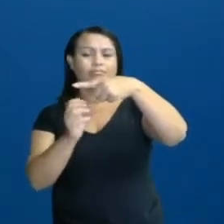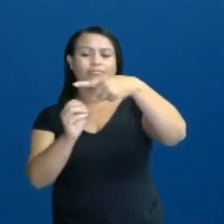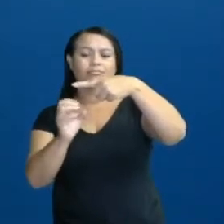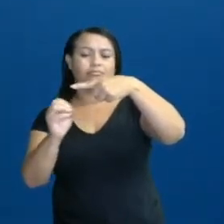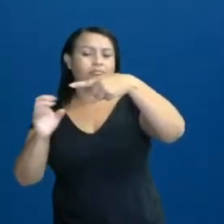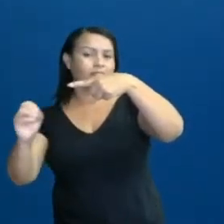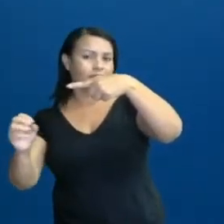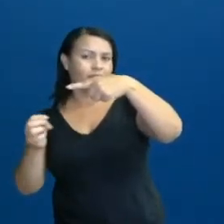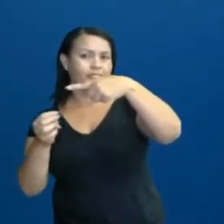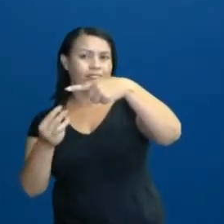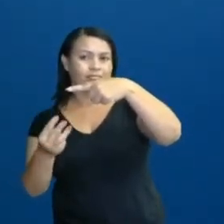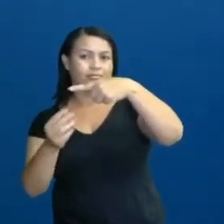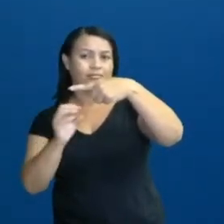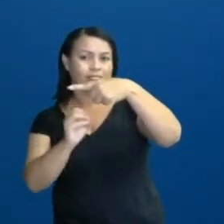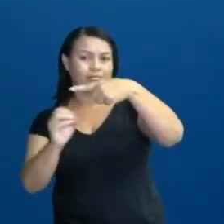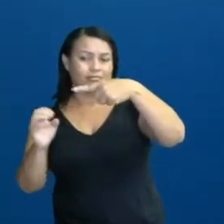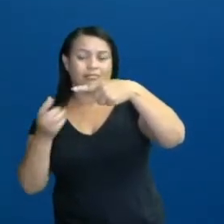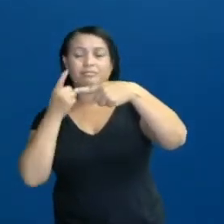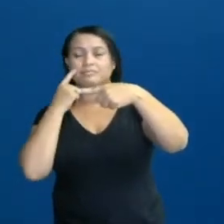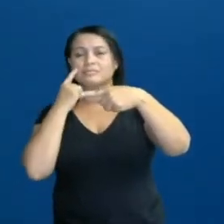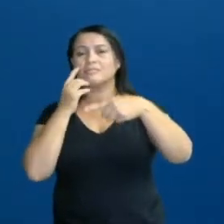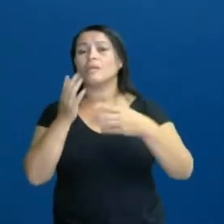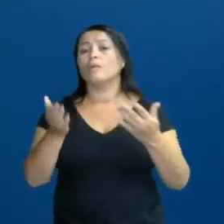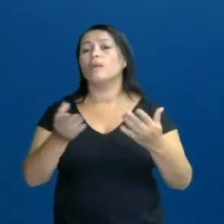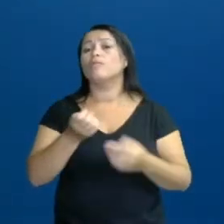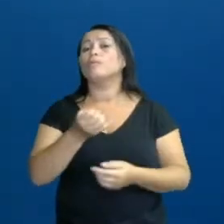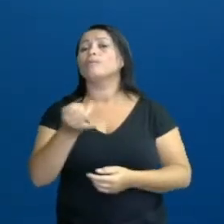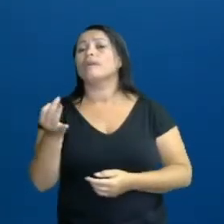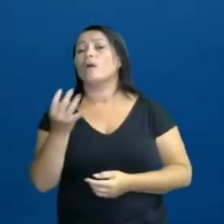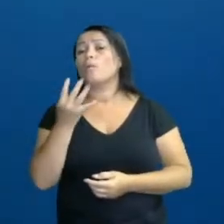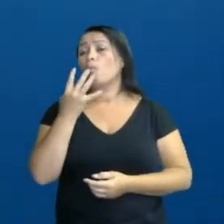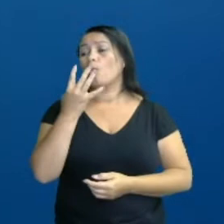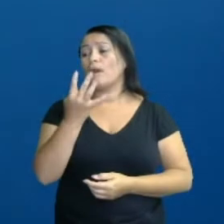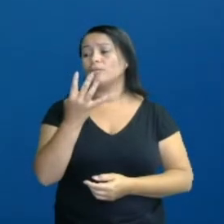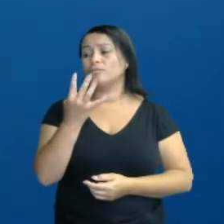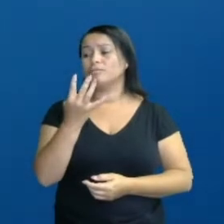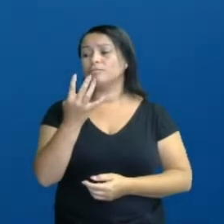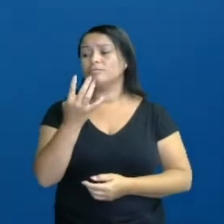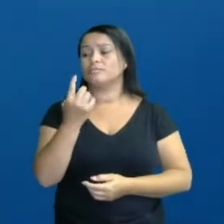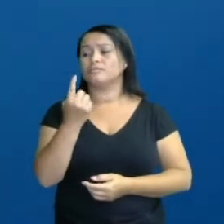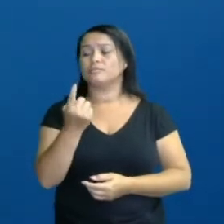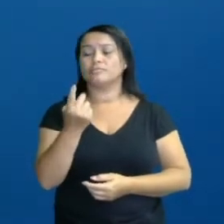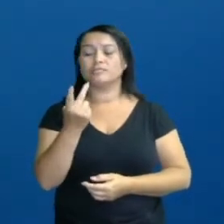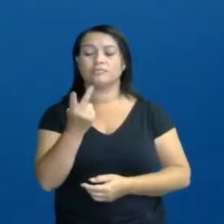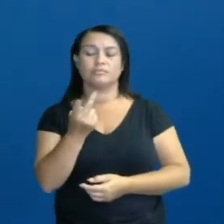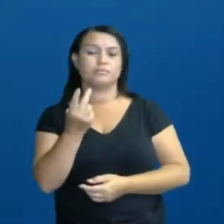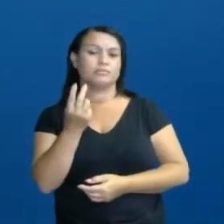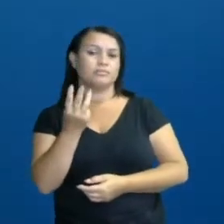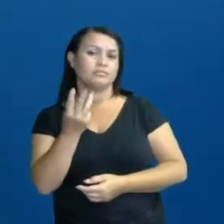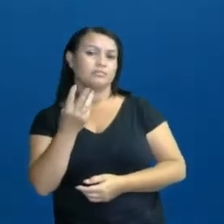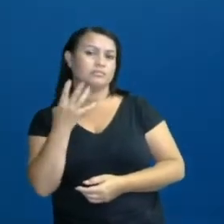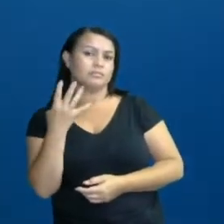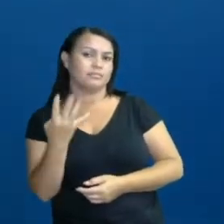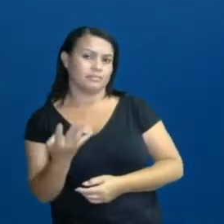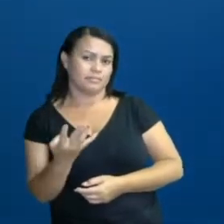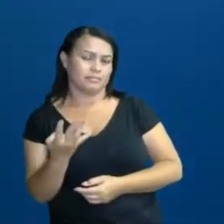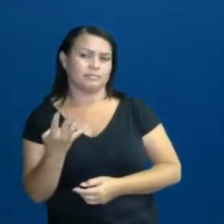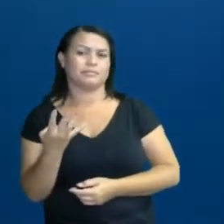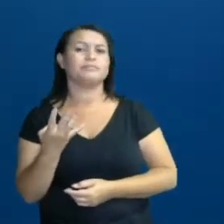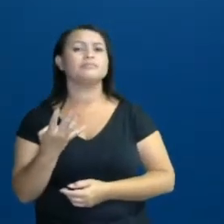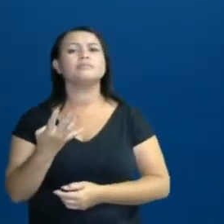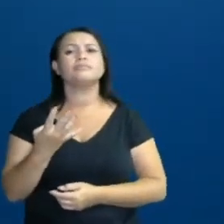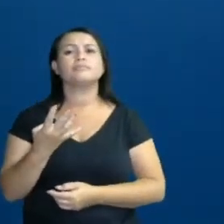tá ok? Agora eu vou contar 4 casas. Vamos lá. 1, 2, 3,